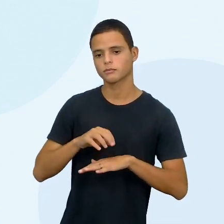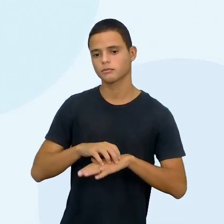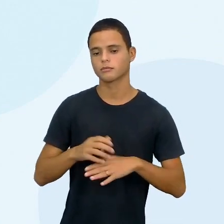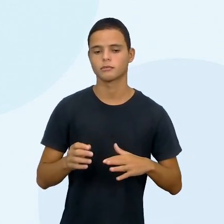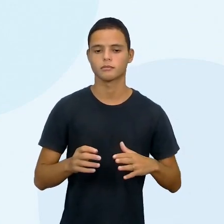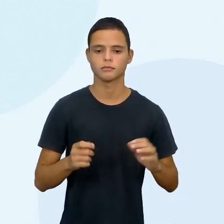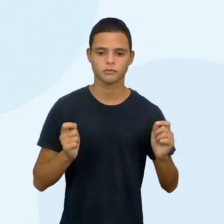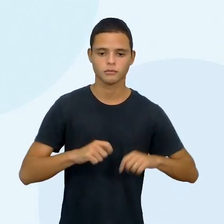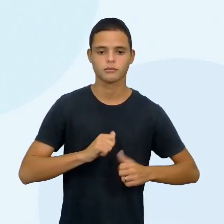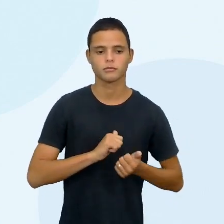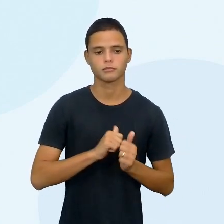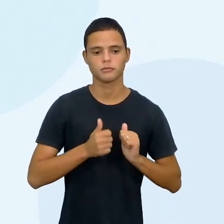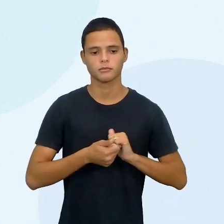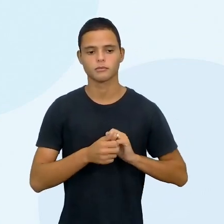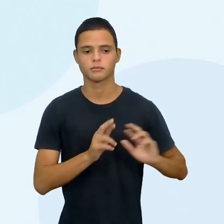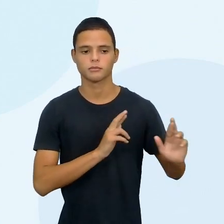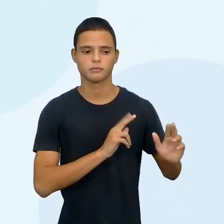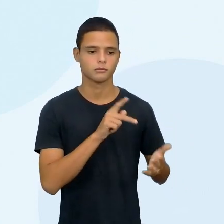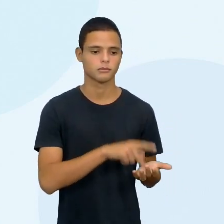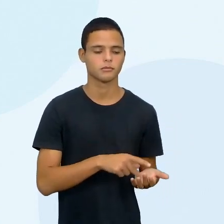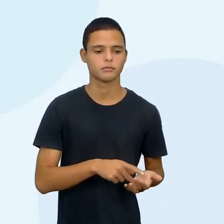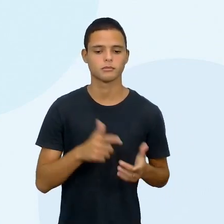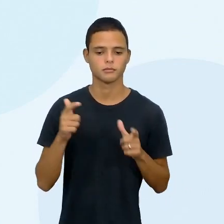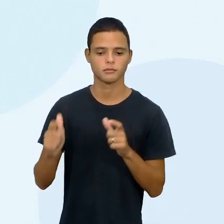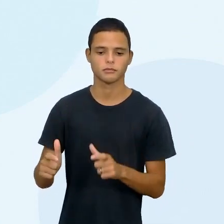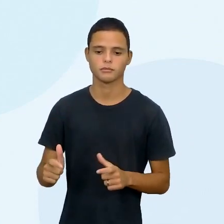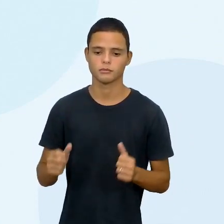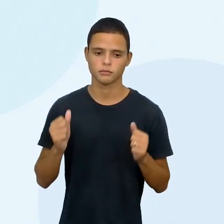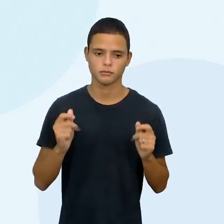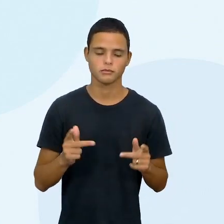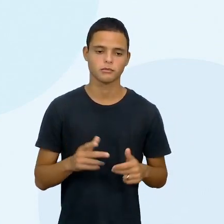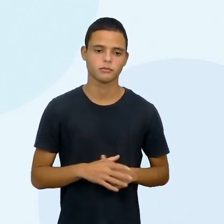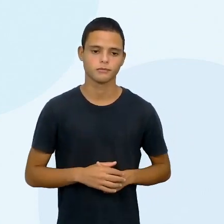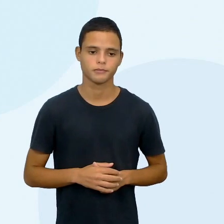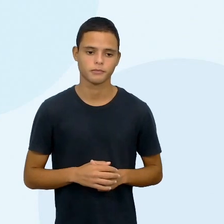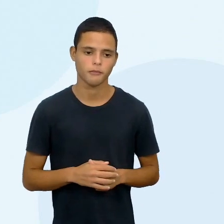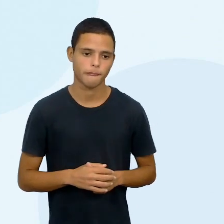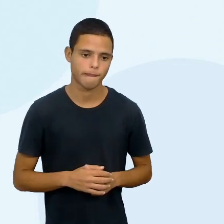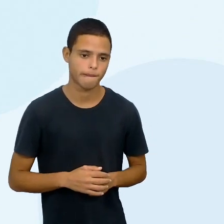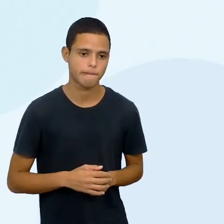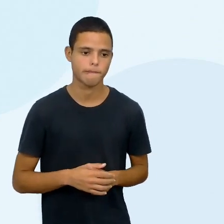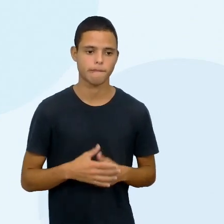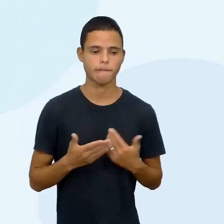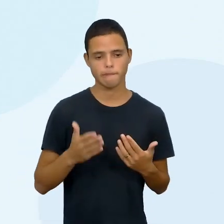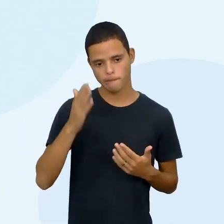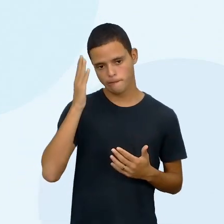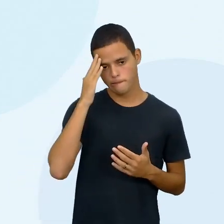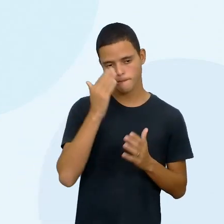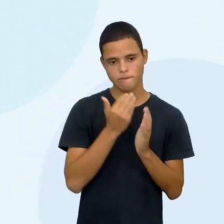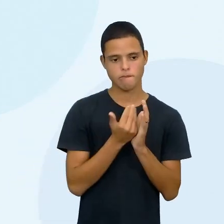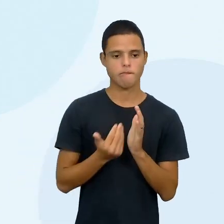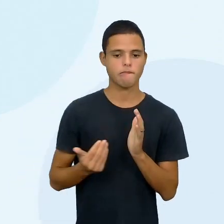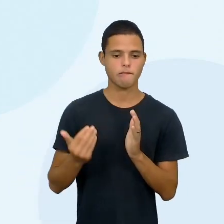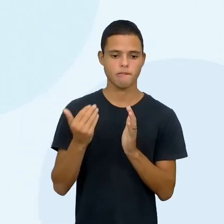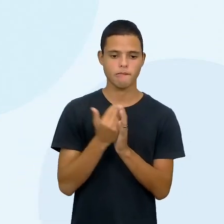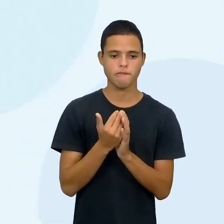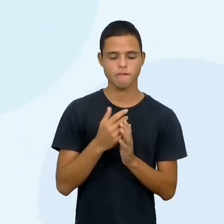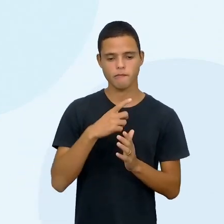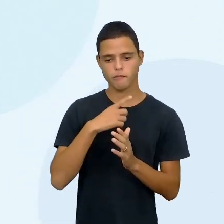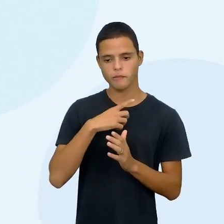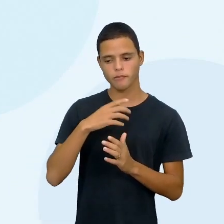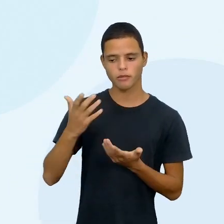possíveis adaptações com a realidade local. Certo, Kimi? Certo. Então, no Sabe a Mais, nós temos, né, nas Ciências